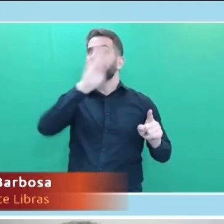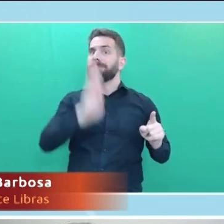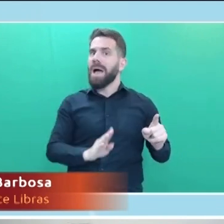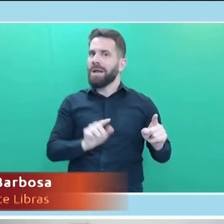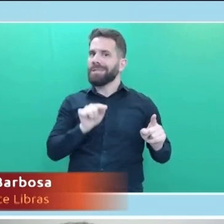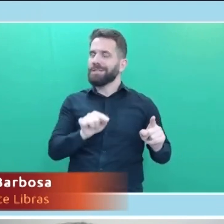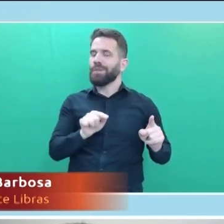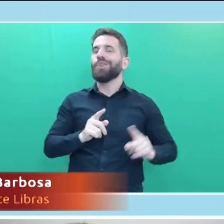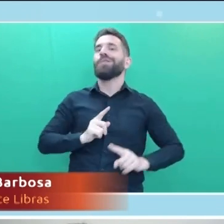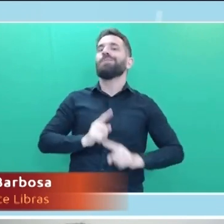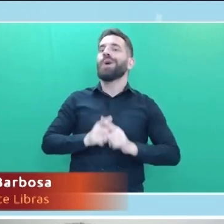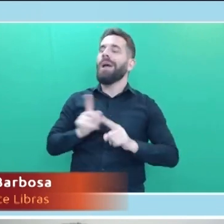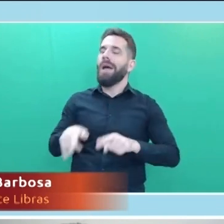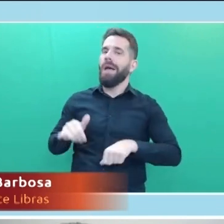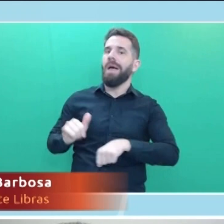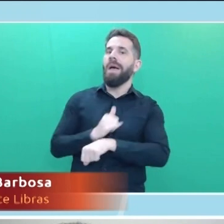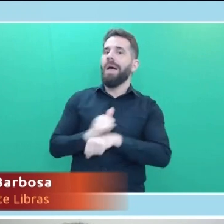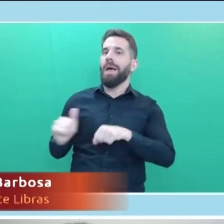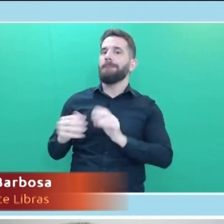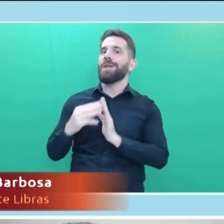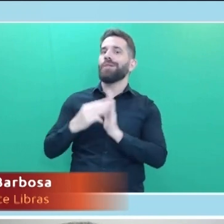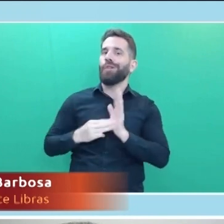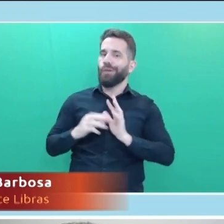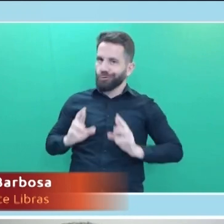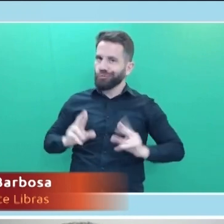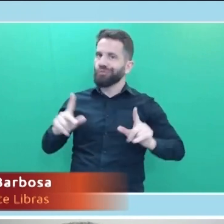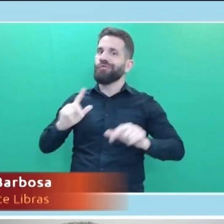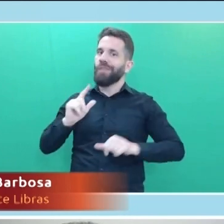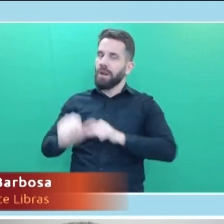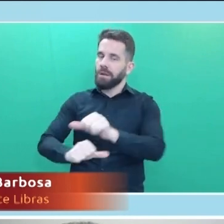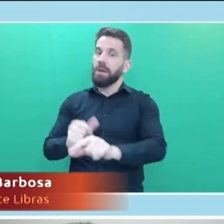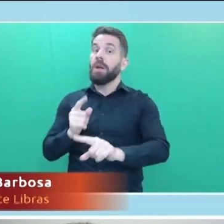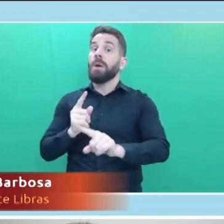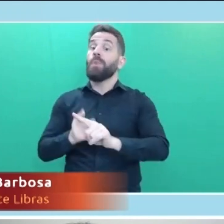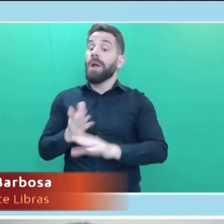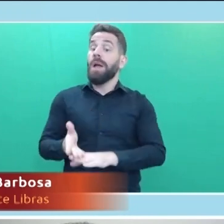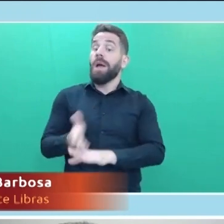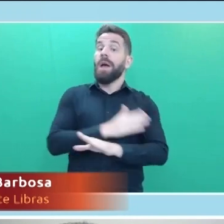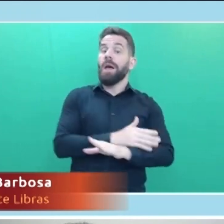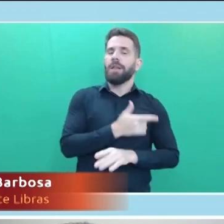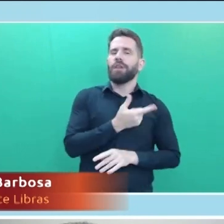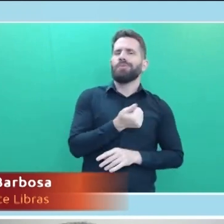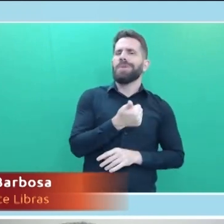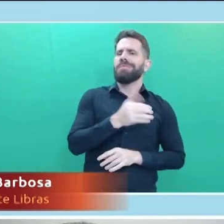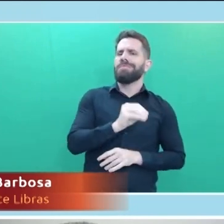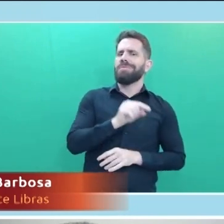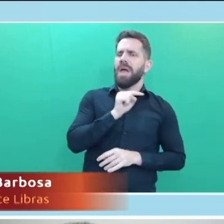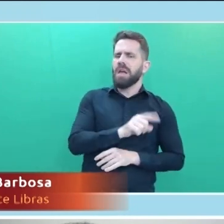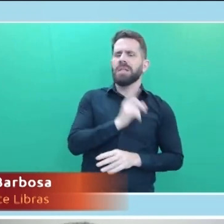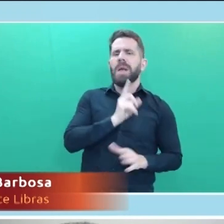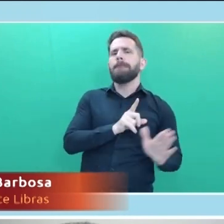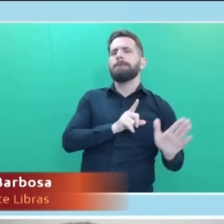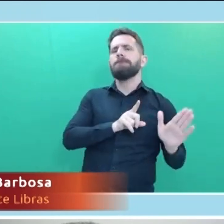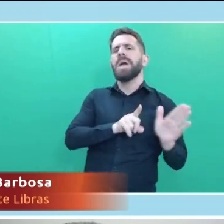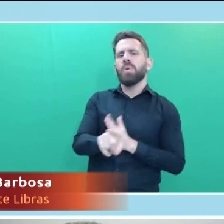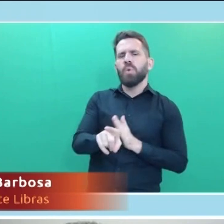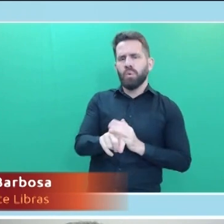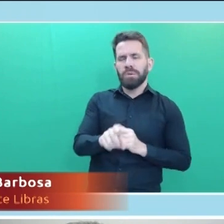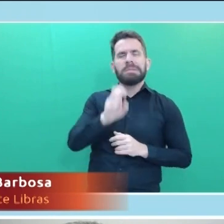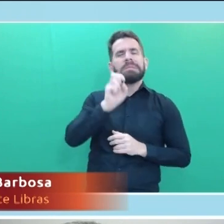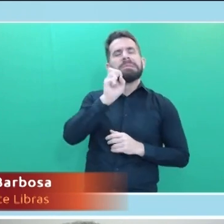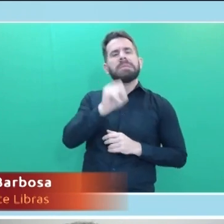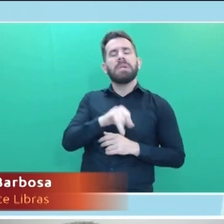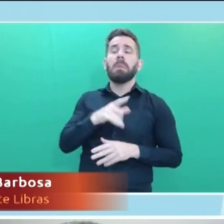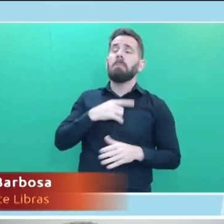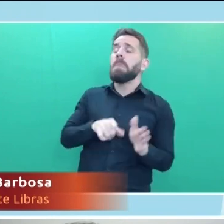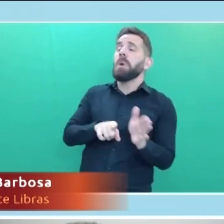da abrangência da pergunta. Porque até o ano de 2010, essa pergunta estava sendo aberta, se você se considera